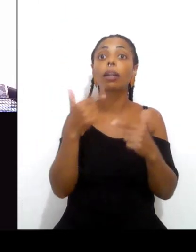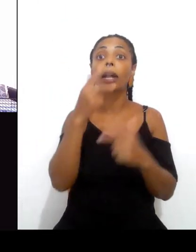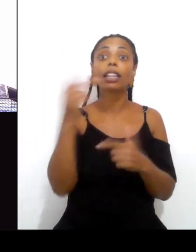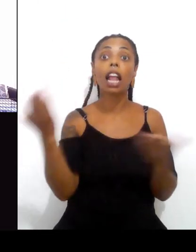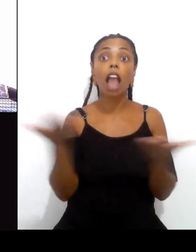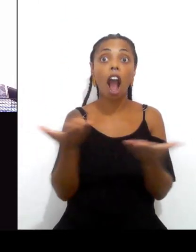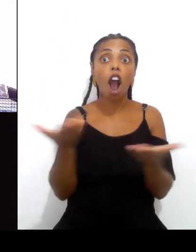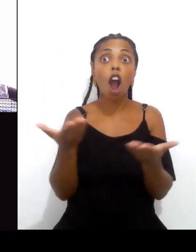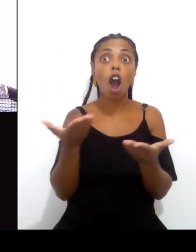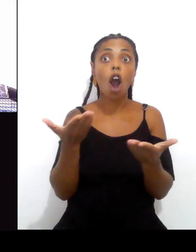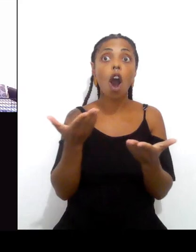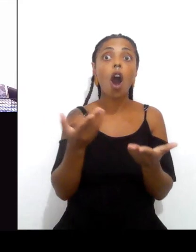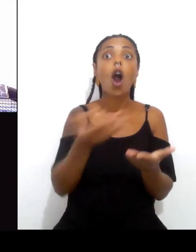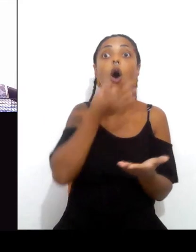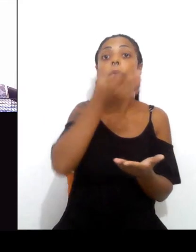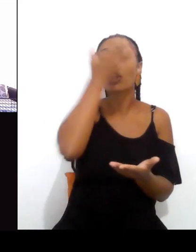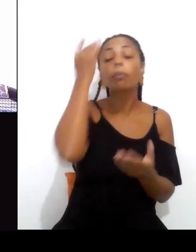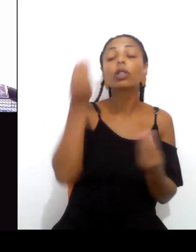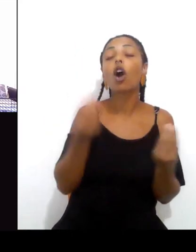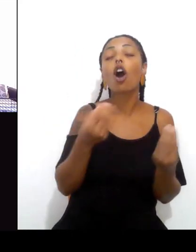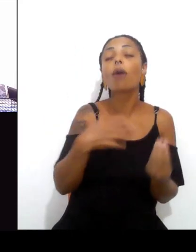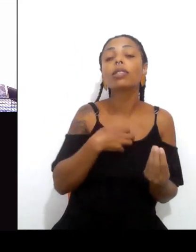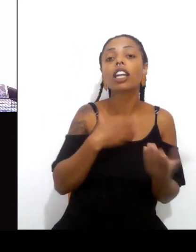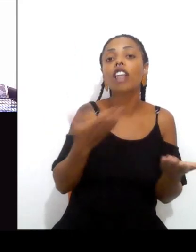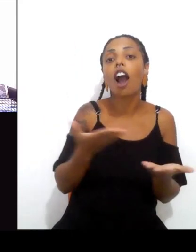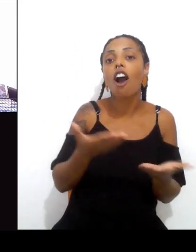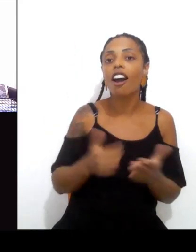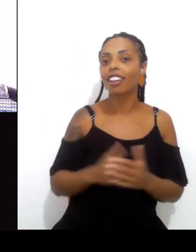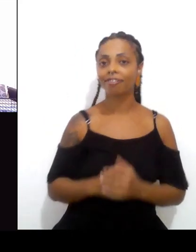perante esse espírito do nosso tempo